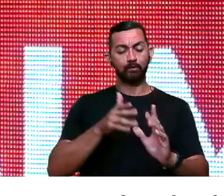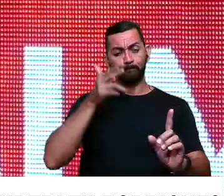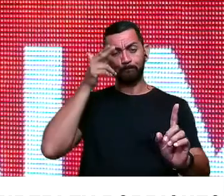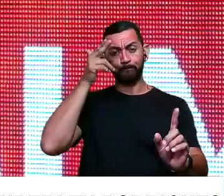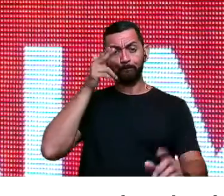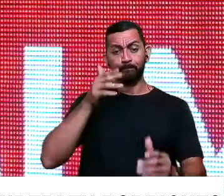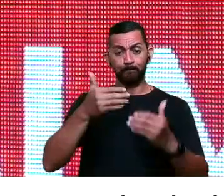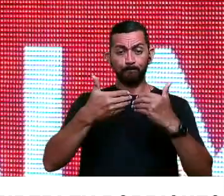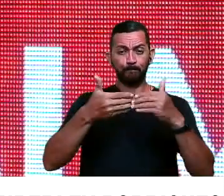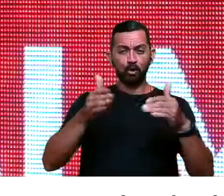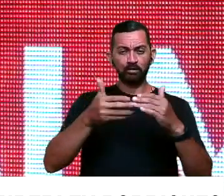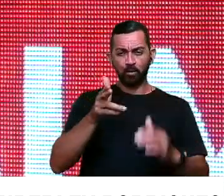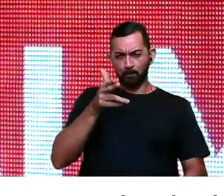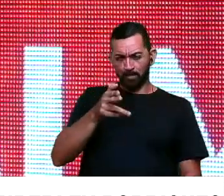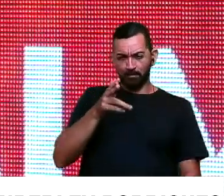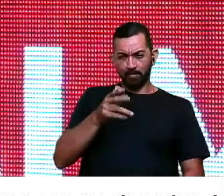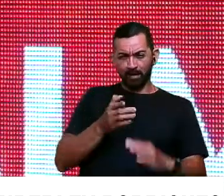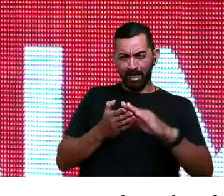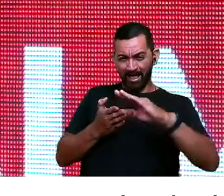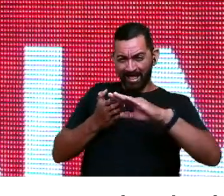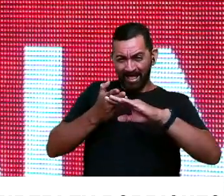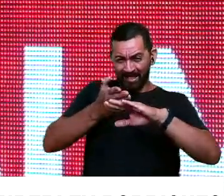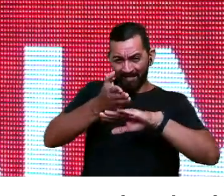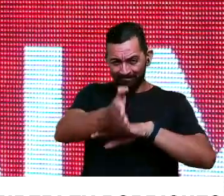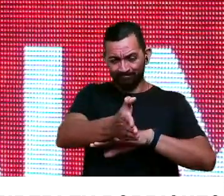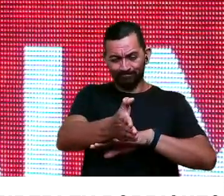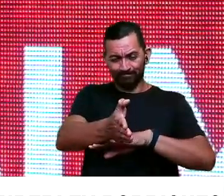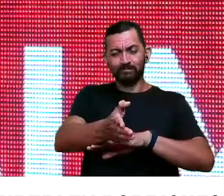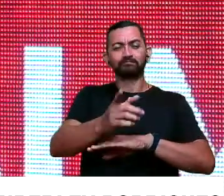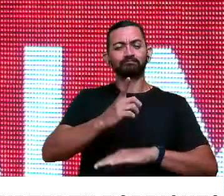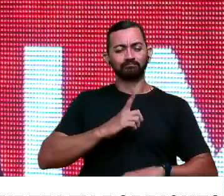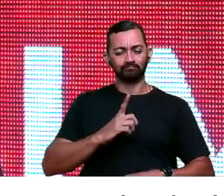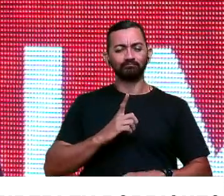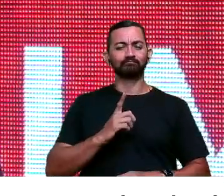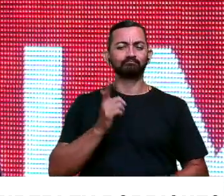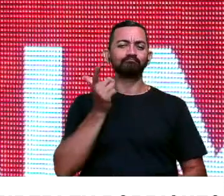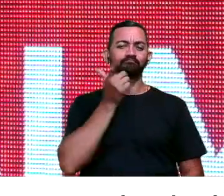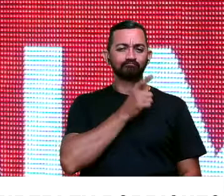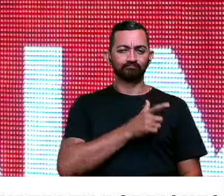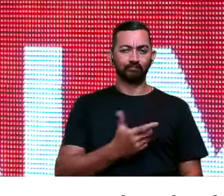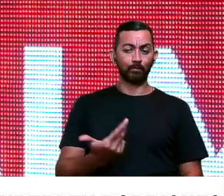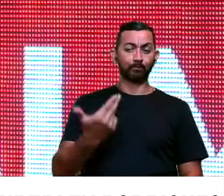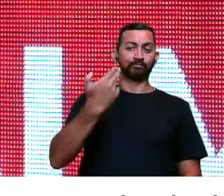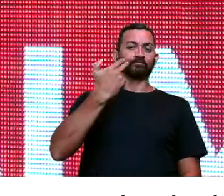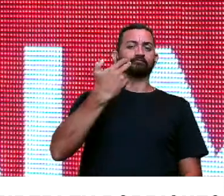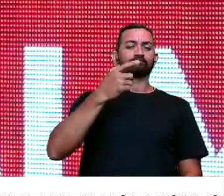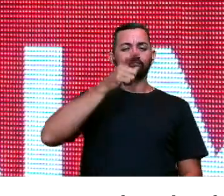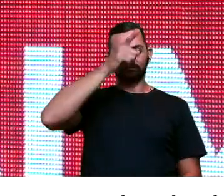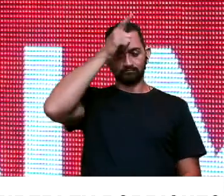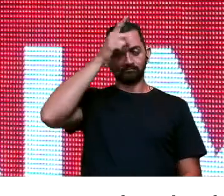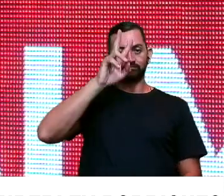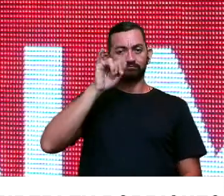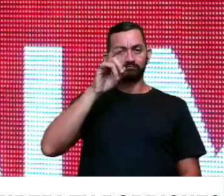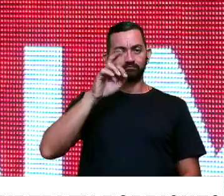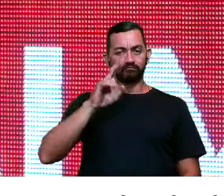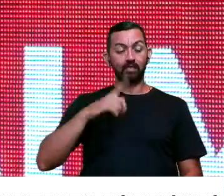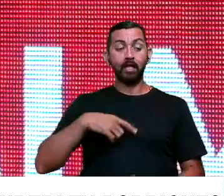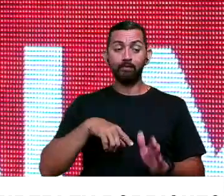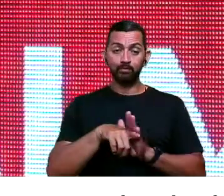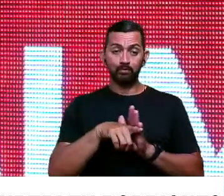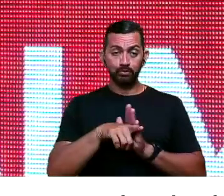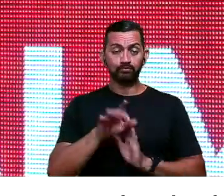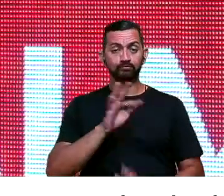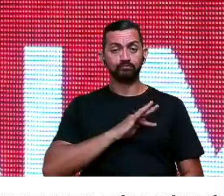foram disparados contra o portão e uma das balas acabou atingindo o líder comunitário. É isso que diz a versão